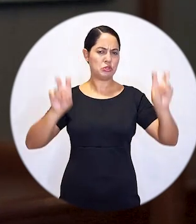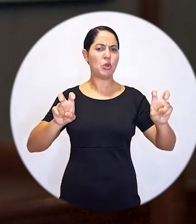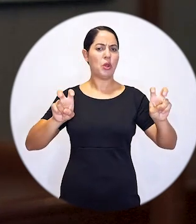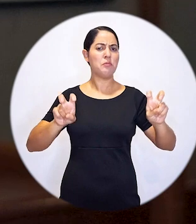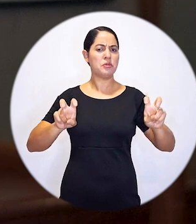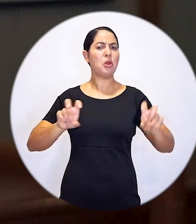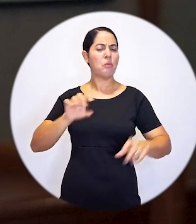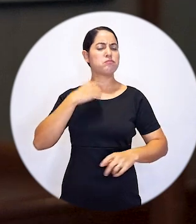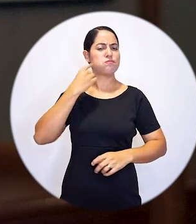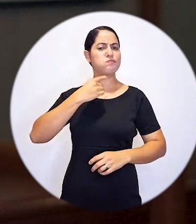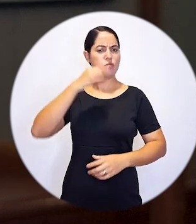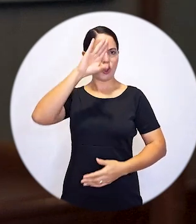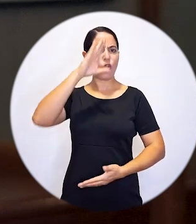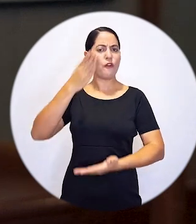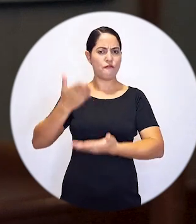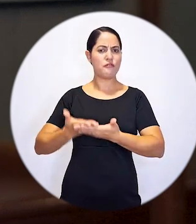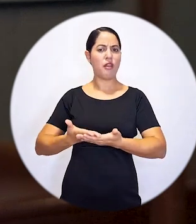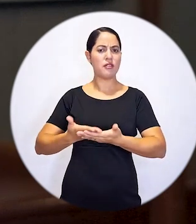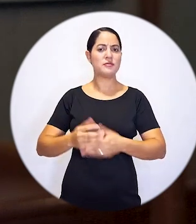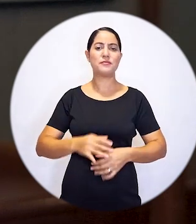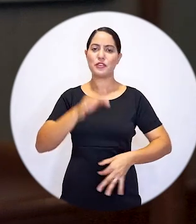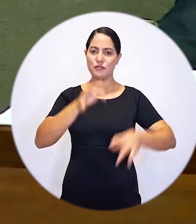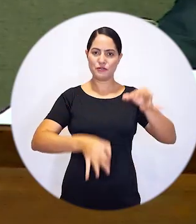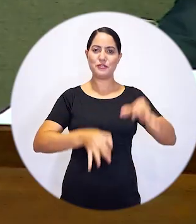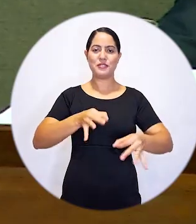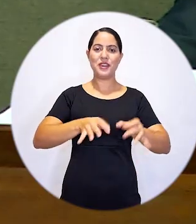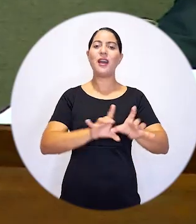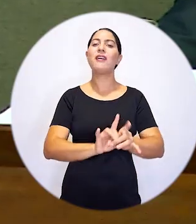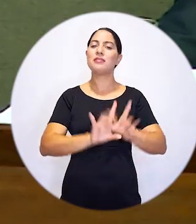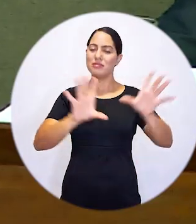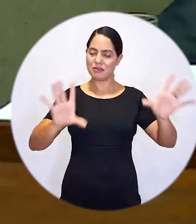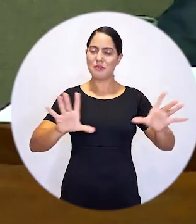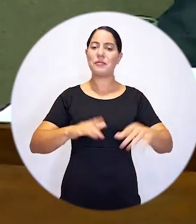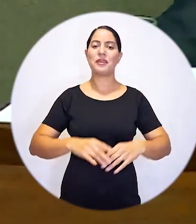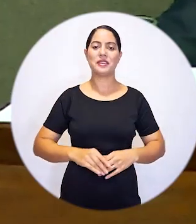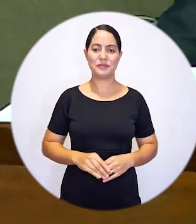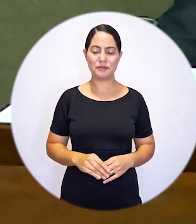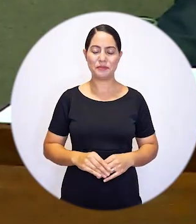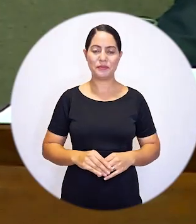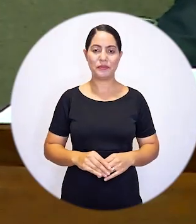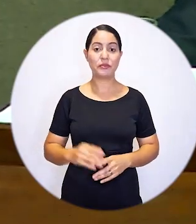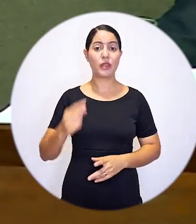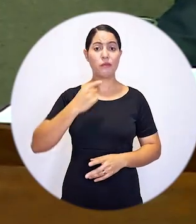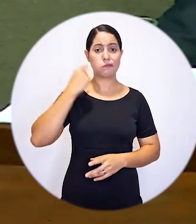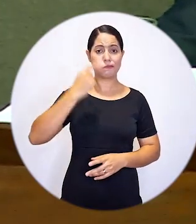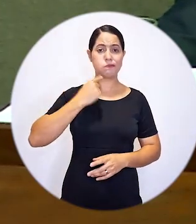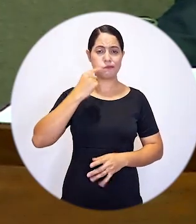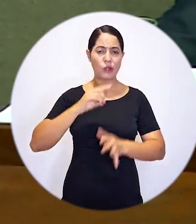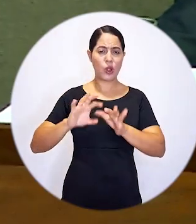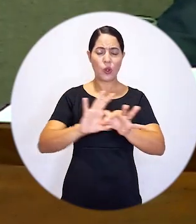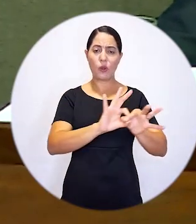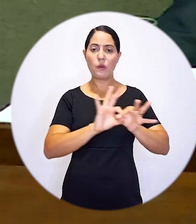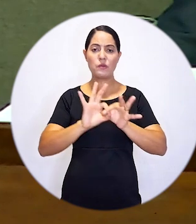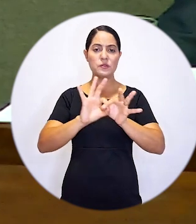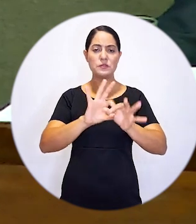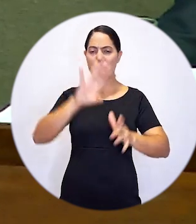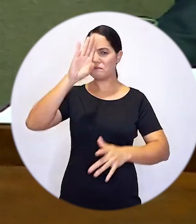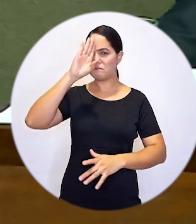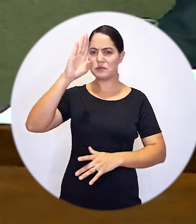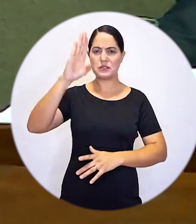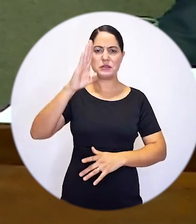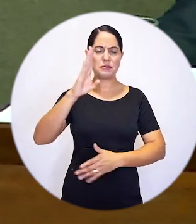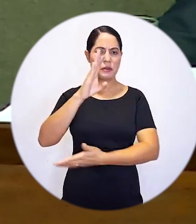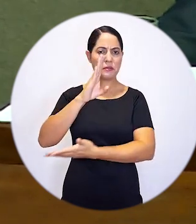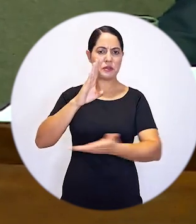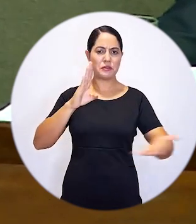da advocacia, na justiça e na democracia. A união da advocacia tem sido o nosso maior trunfo.